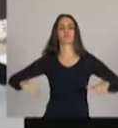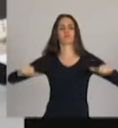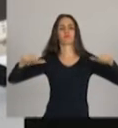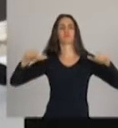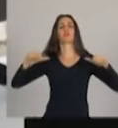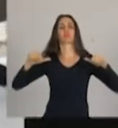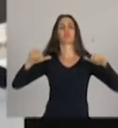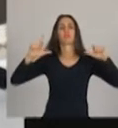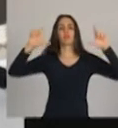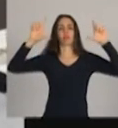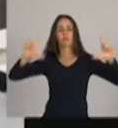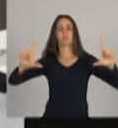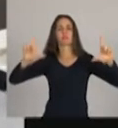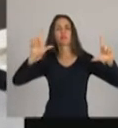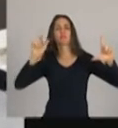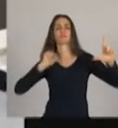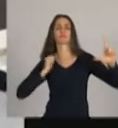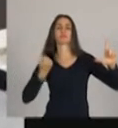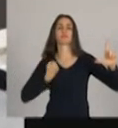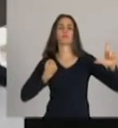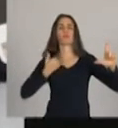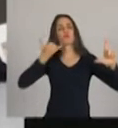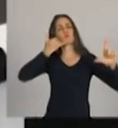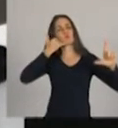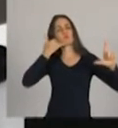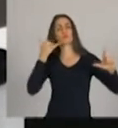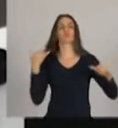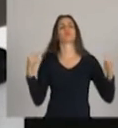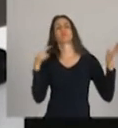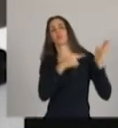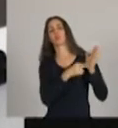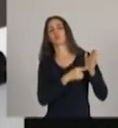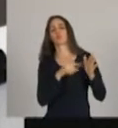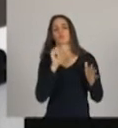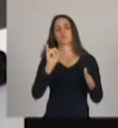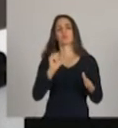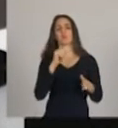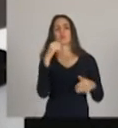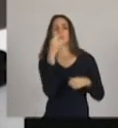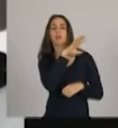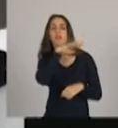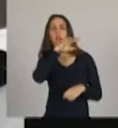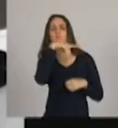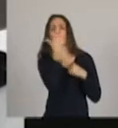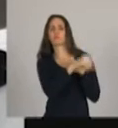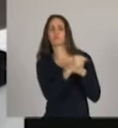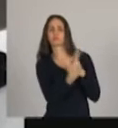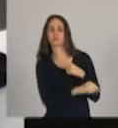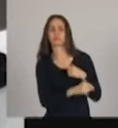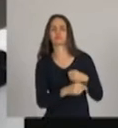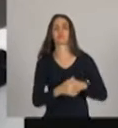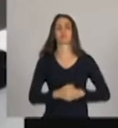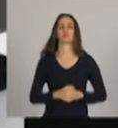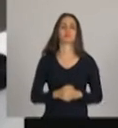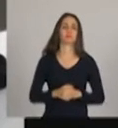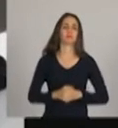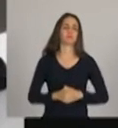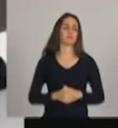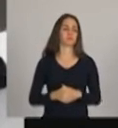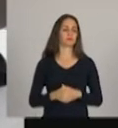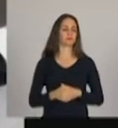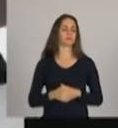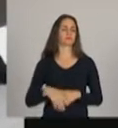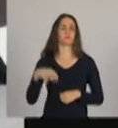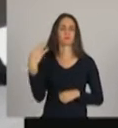maus tratos aos animais. E eu vou pedir também prazo regimental, convocar a matéria, vou pedir prazo regimental, senhor presidente. É